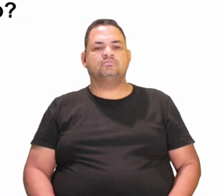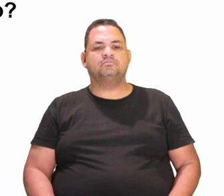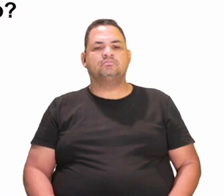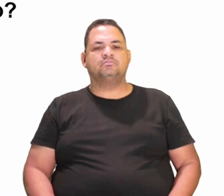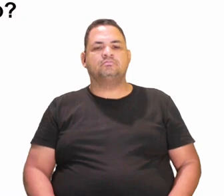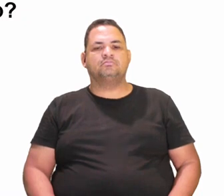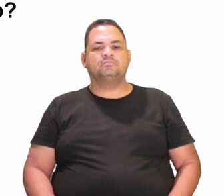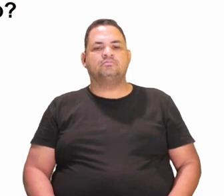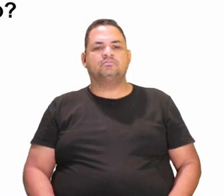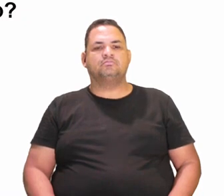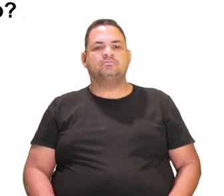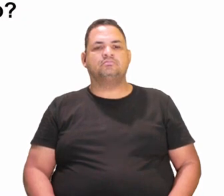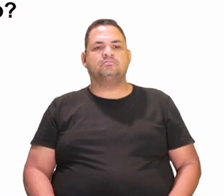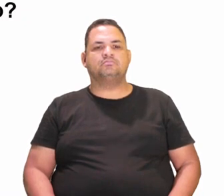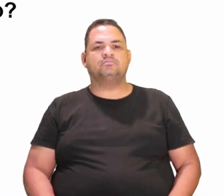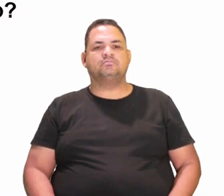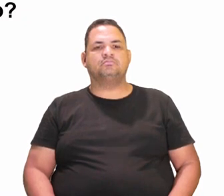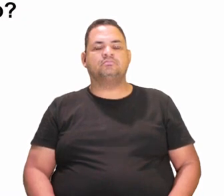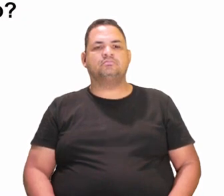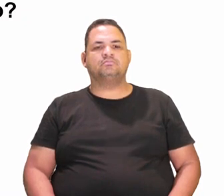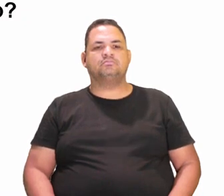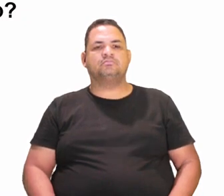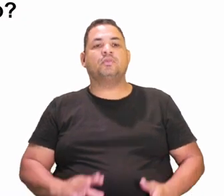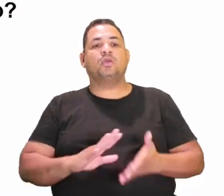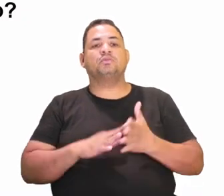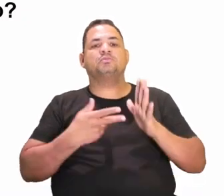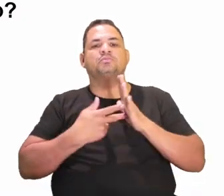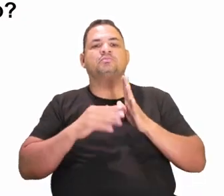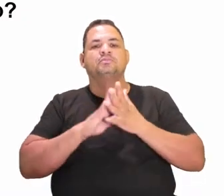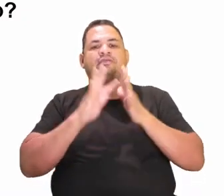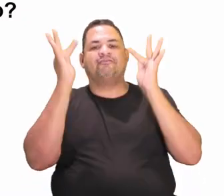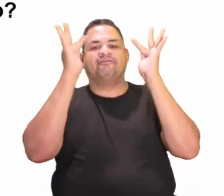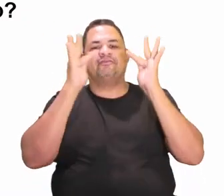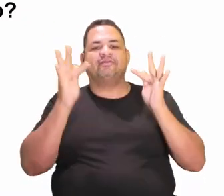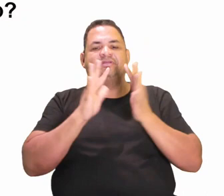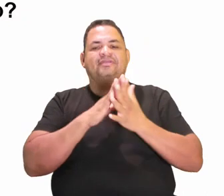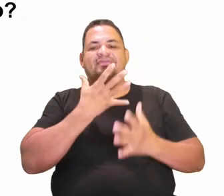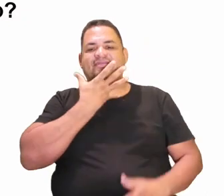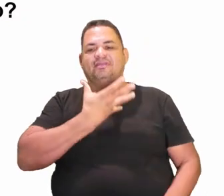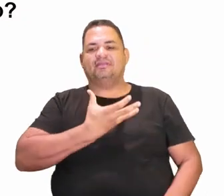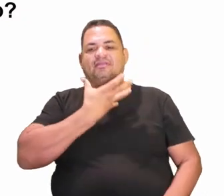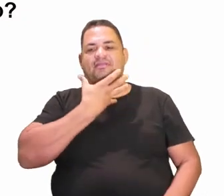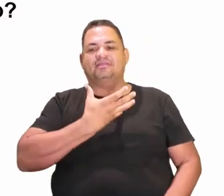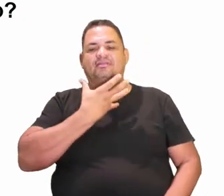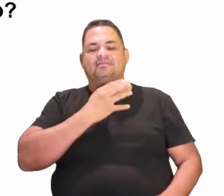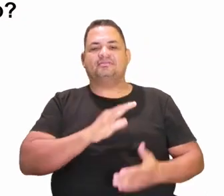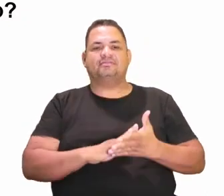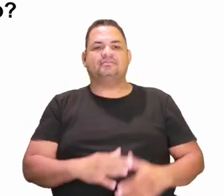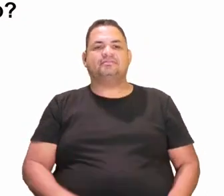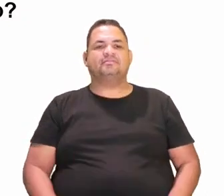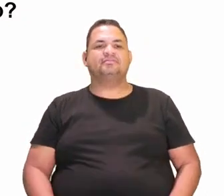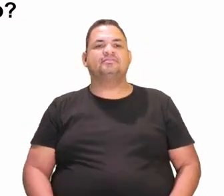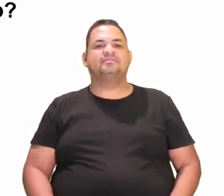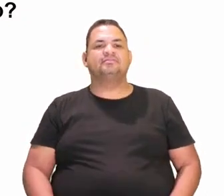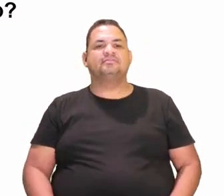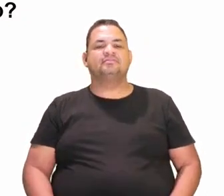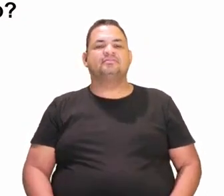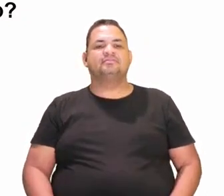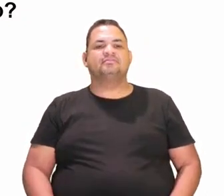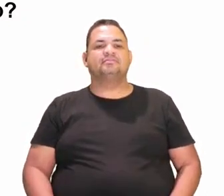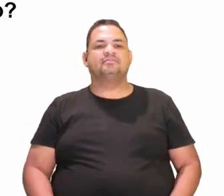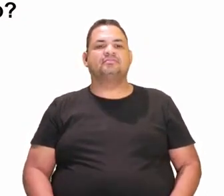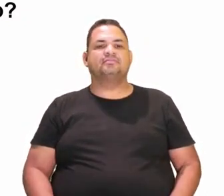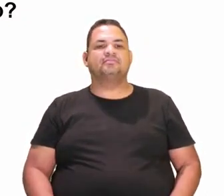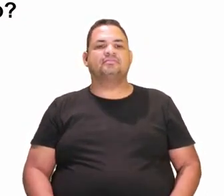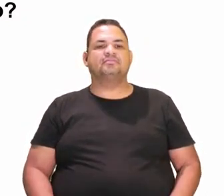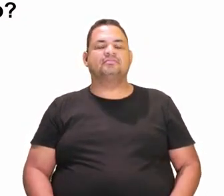Odie. Que Merry Christmas significa o quê? Feliz Natal. Nesse caso a gente não vai falar Happy Christmas aqui, seria esse